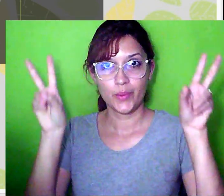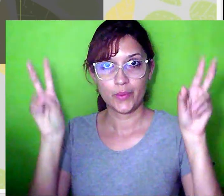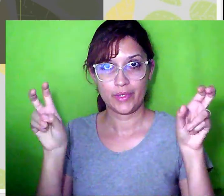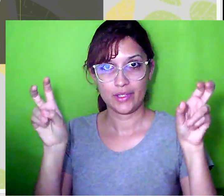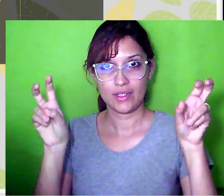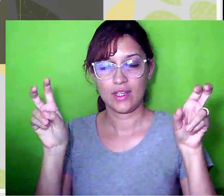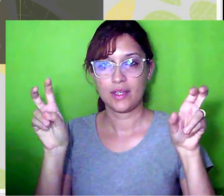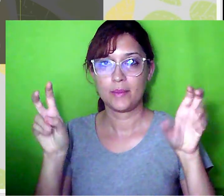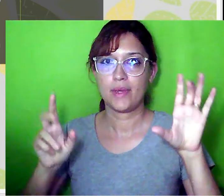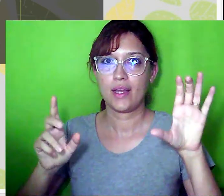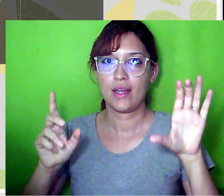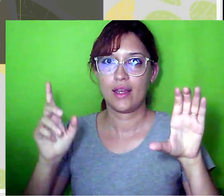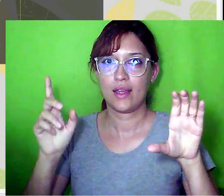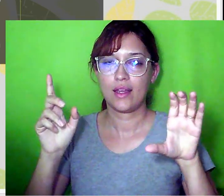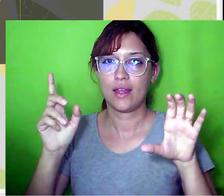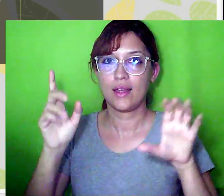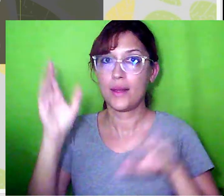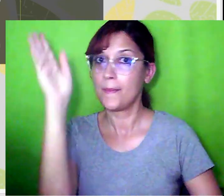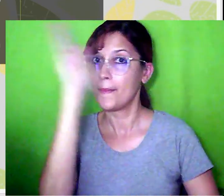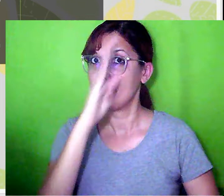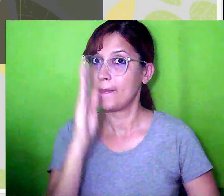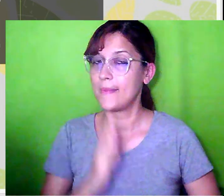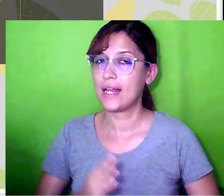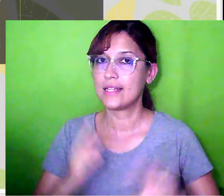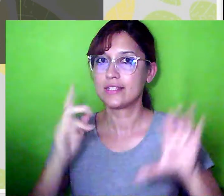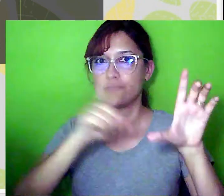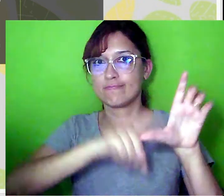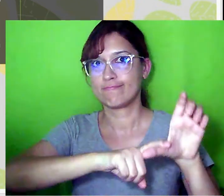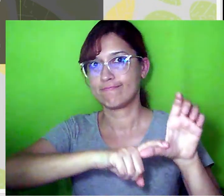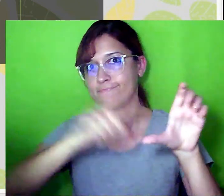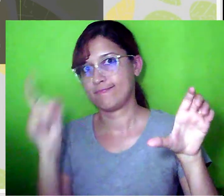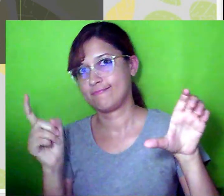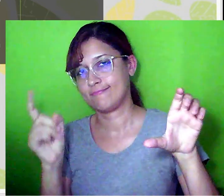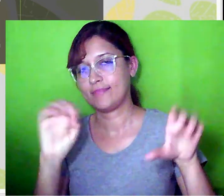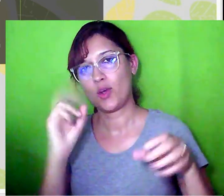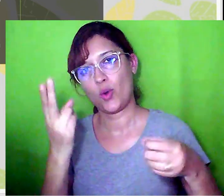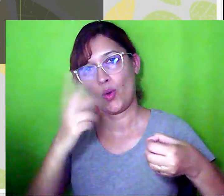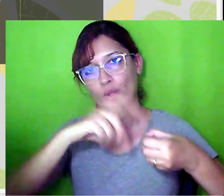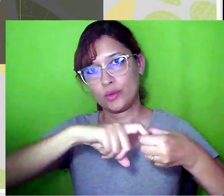e o tema é Independência do Brasil.